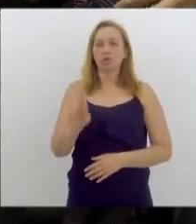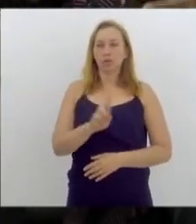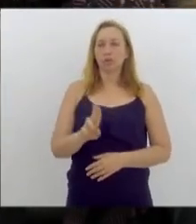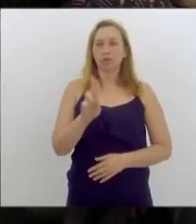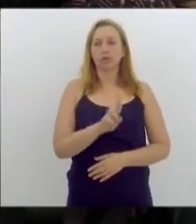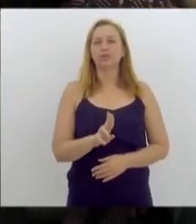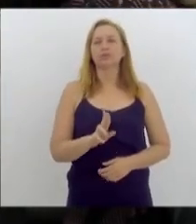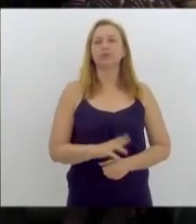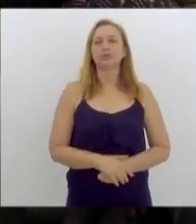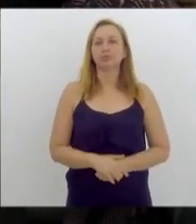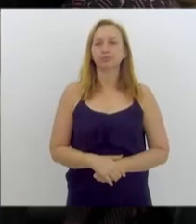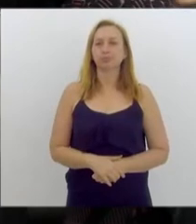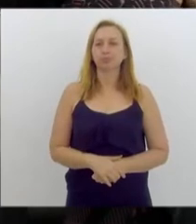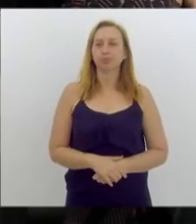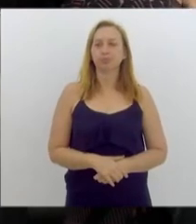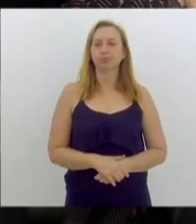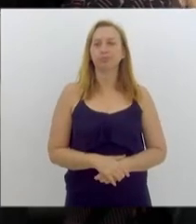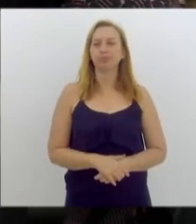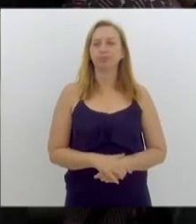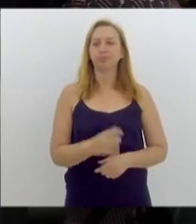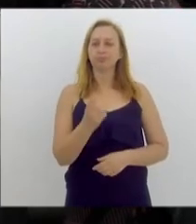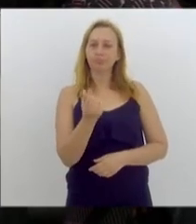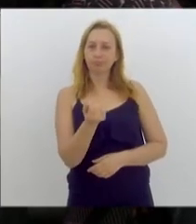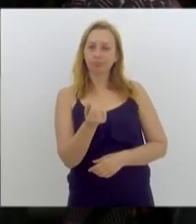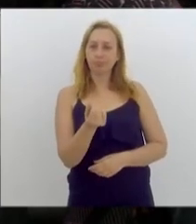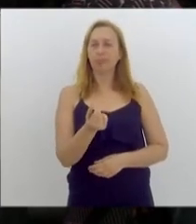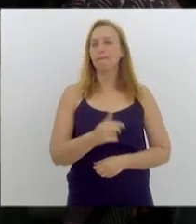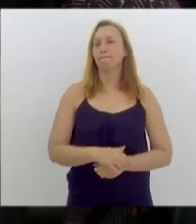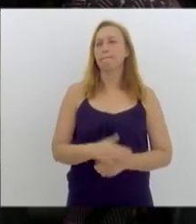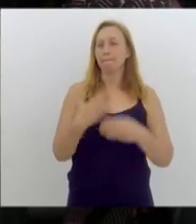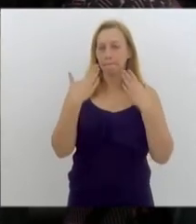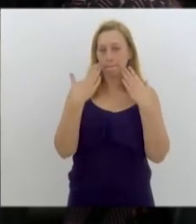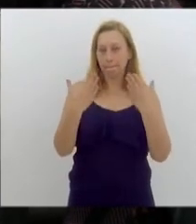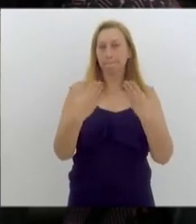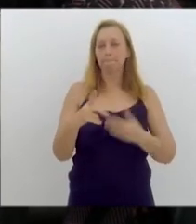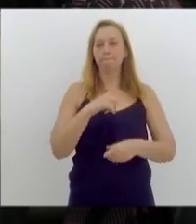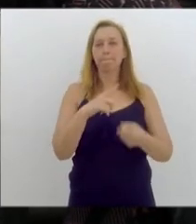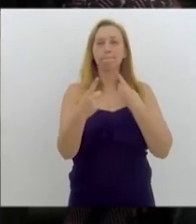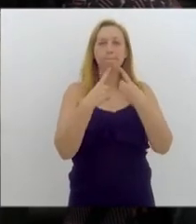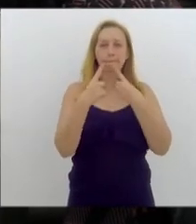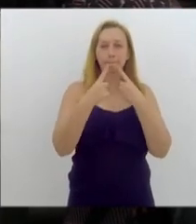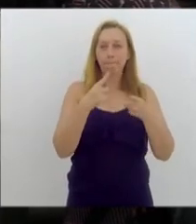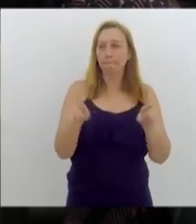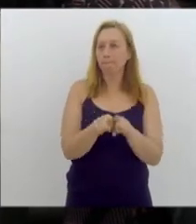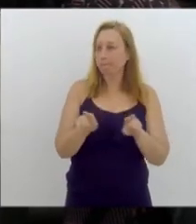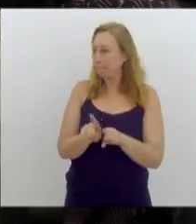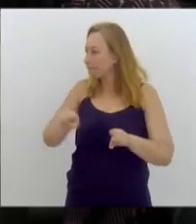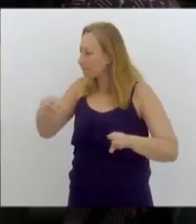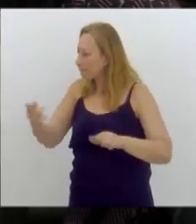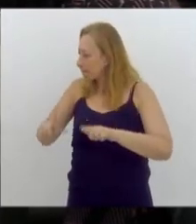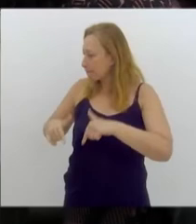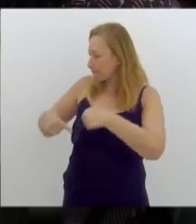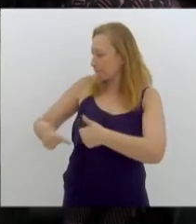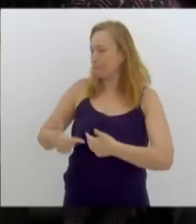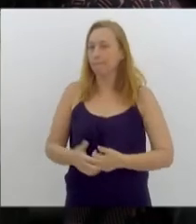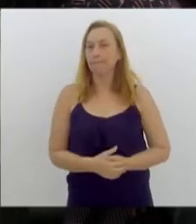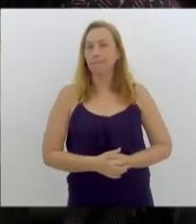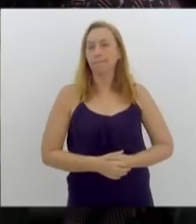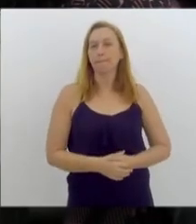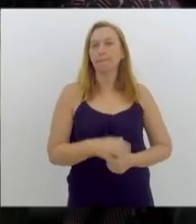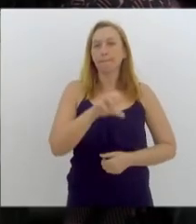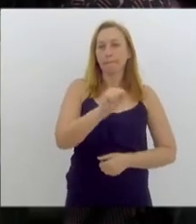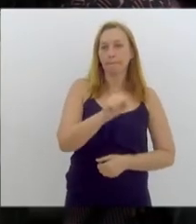por esses por essas tarifas né existe discussão também numa outra ação no